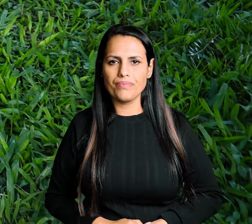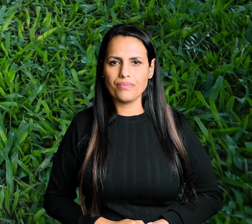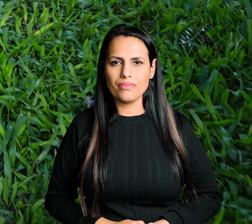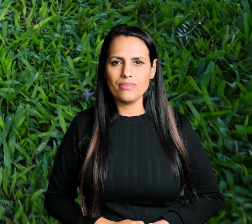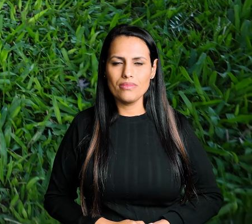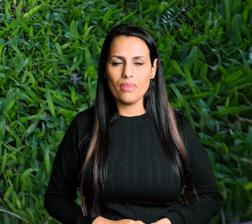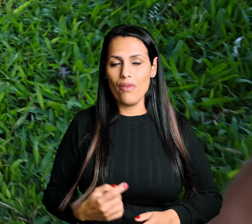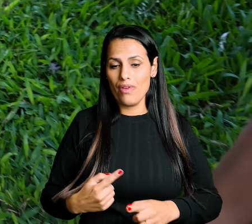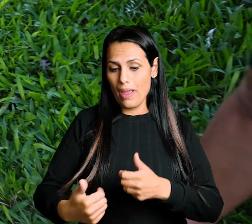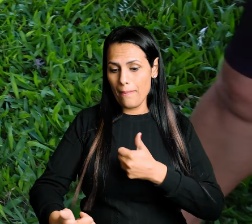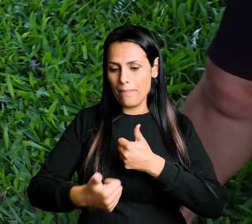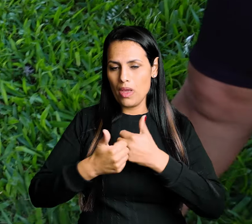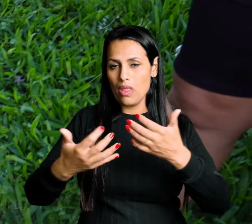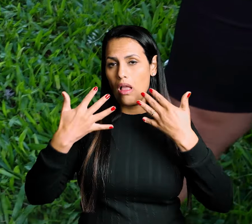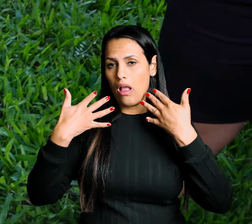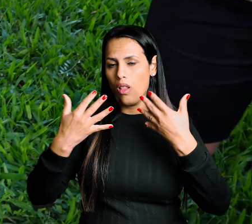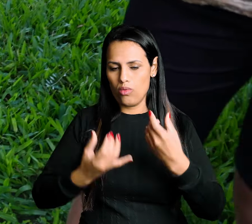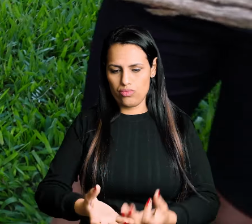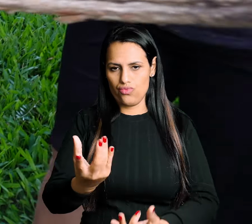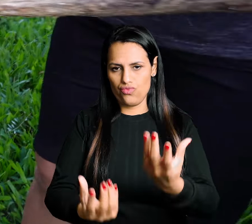fogo.